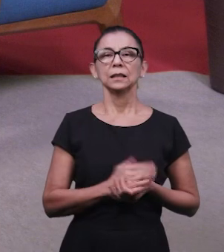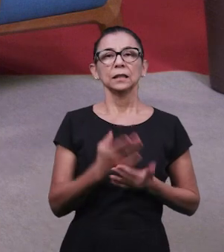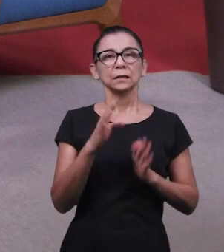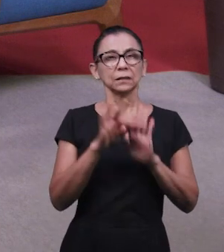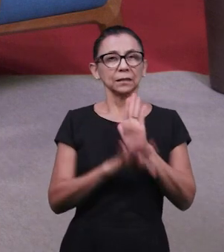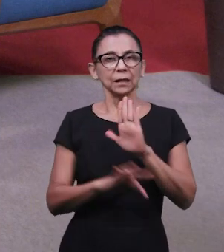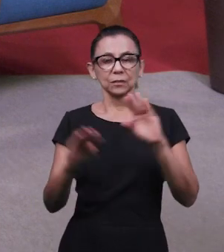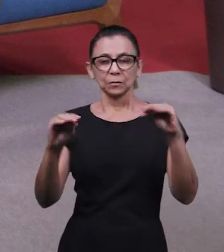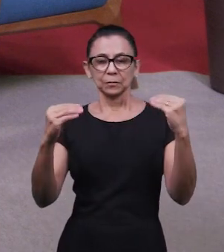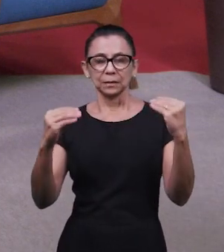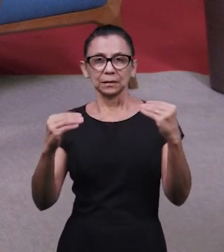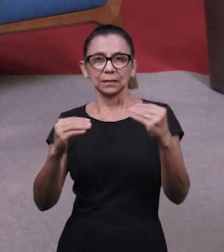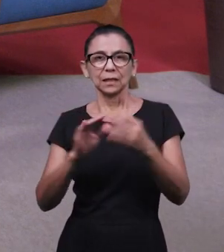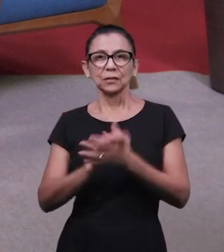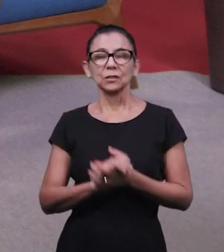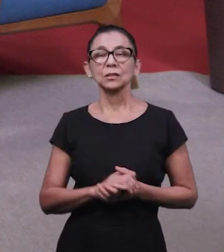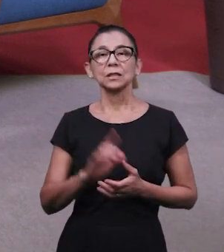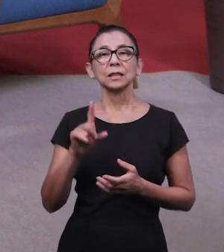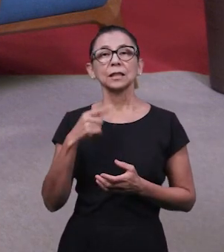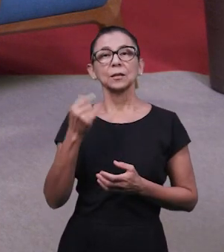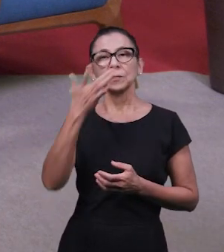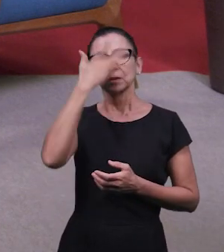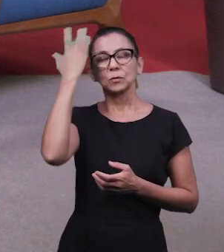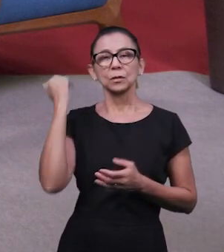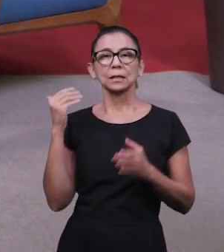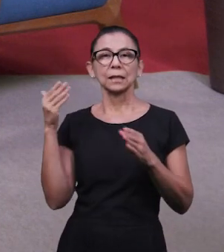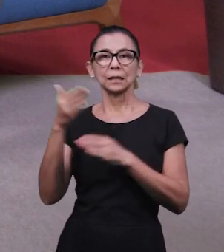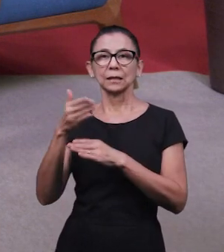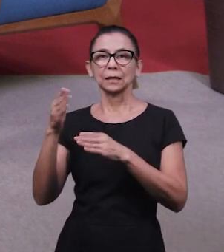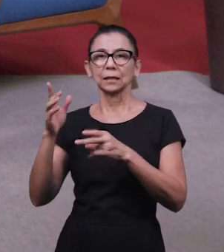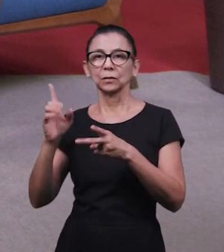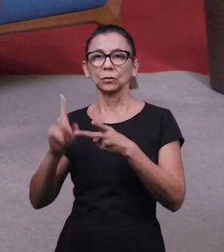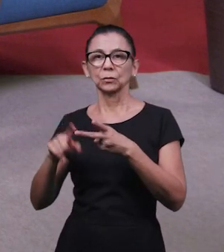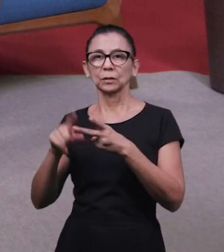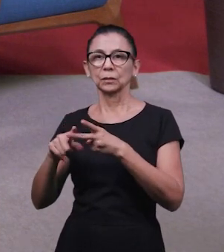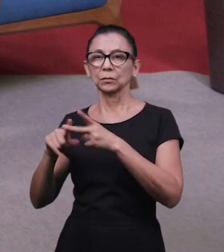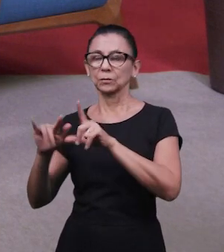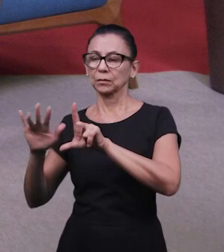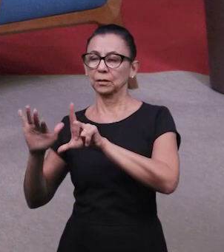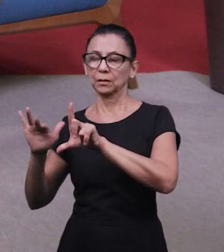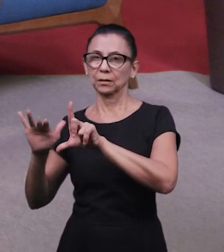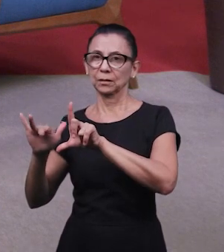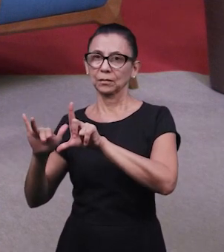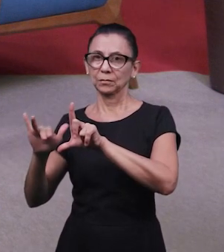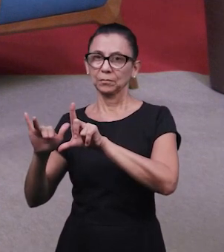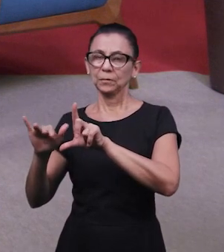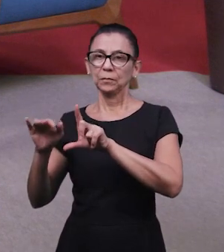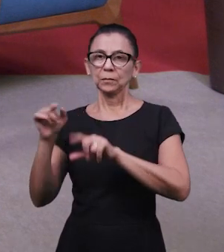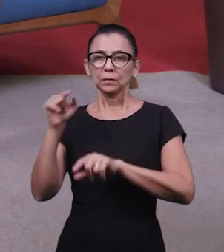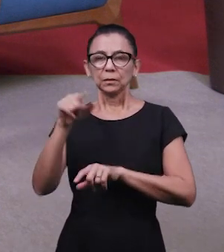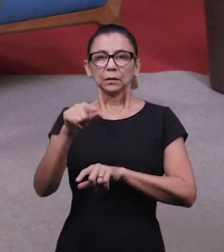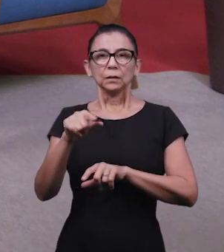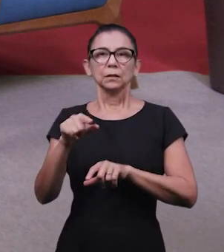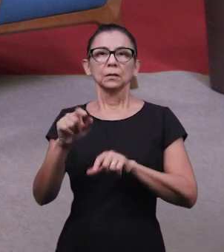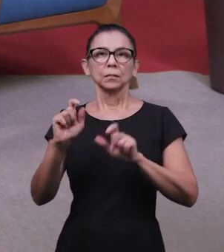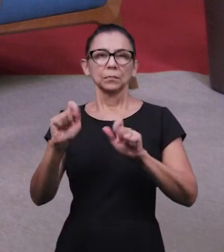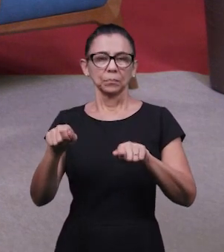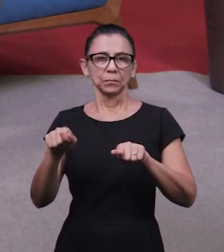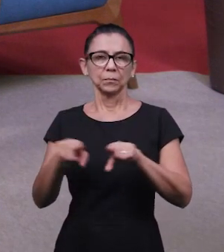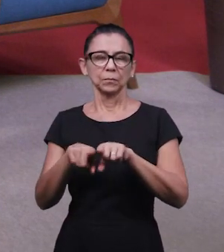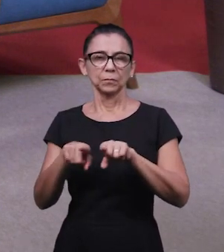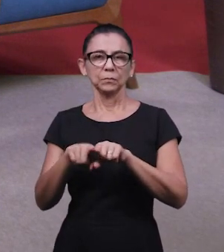sobre a importância do quadro Lições do Manaim. Importância também do programa, claro. Mas agora nós vamos compartilhar com